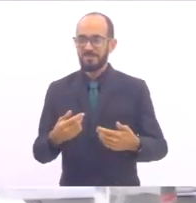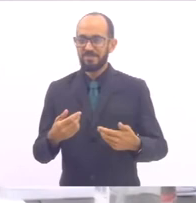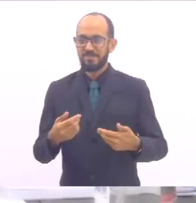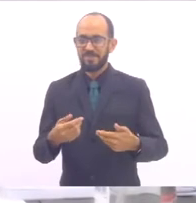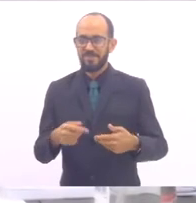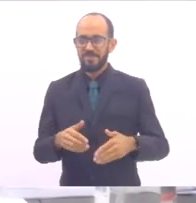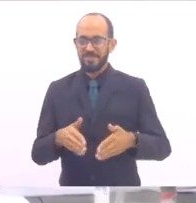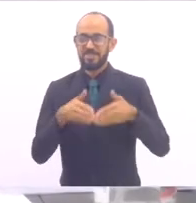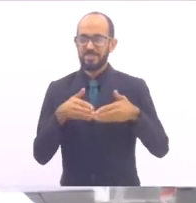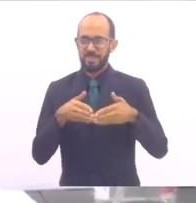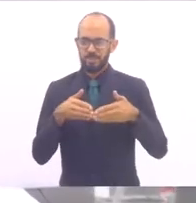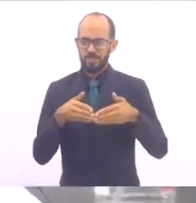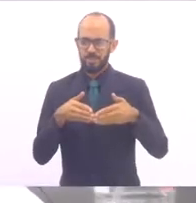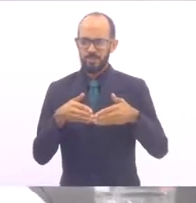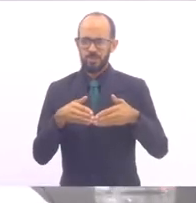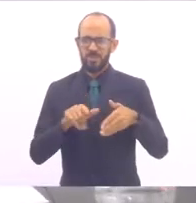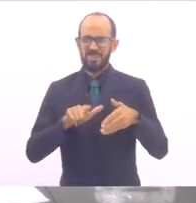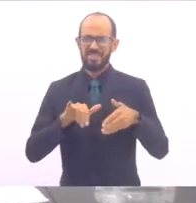licenciamento